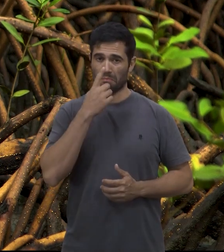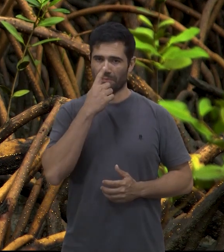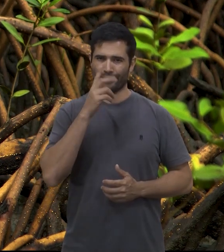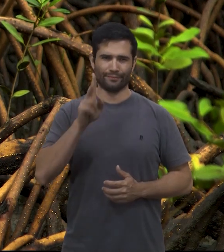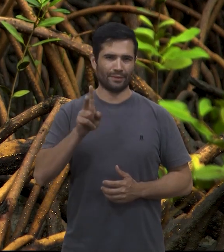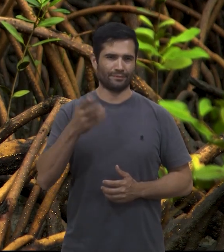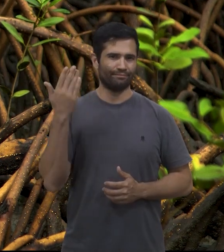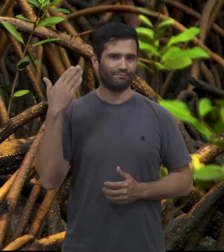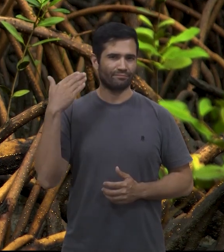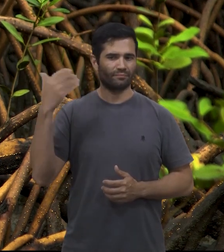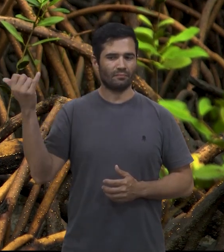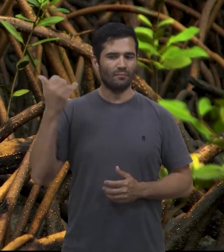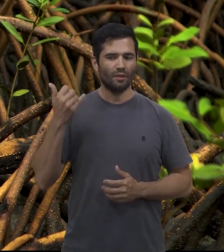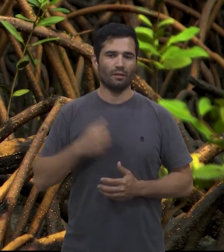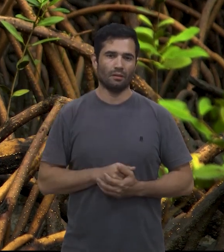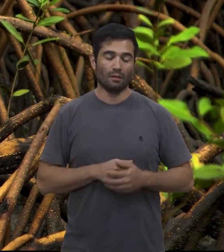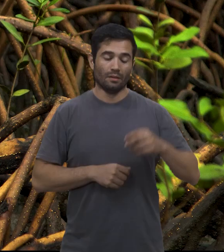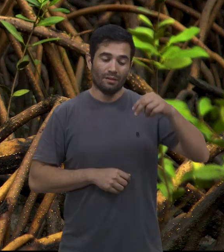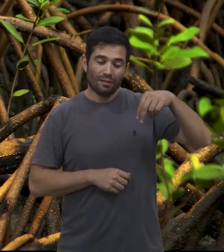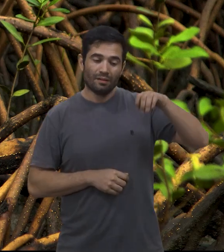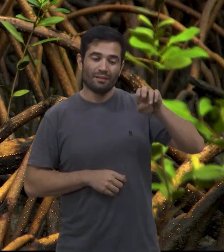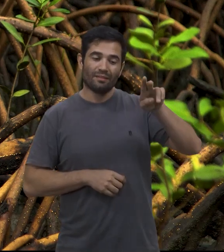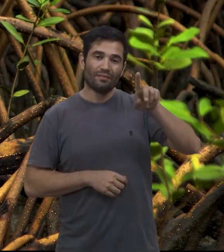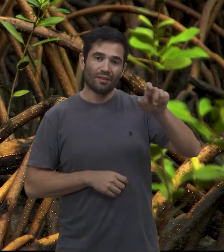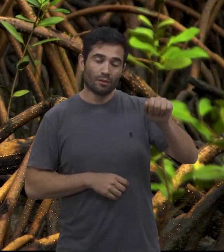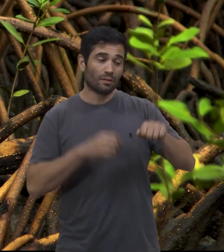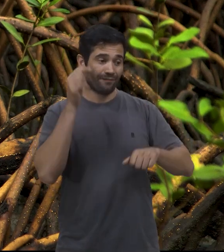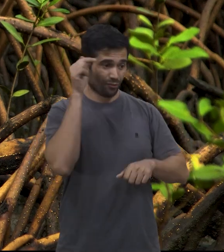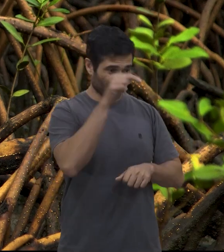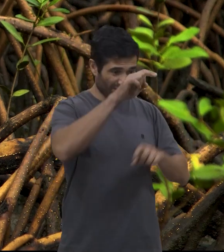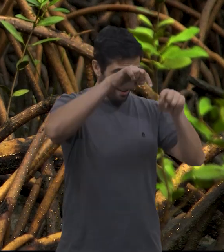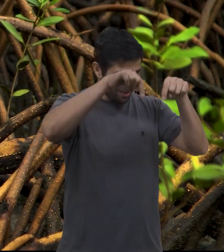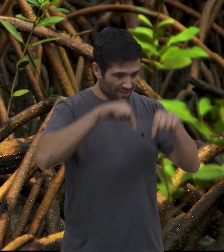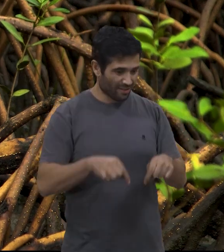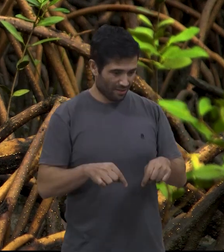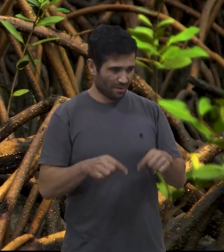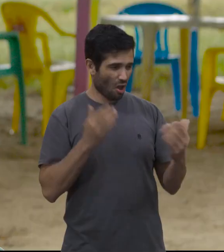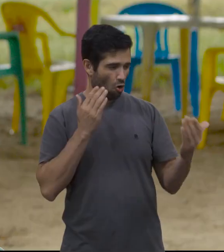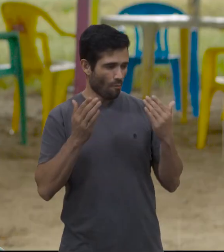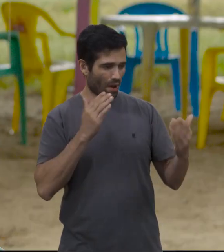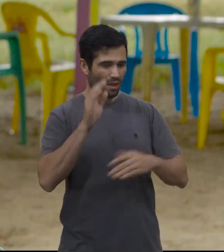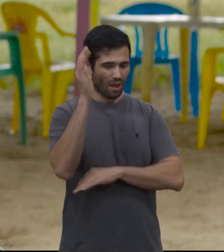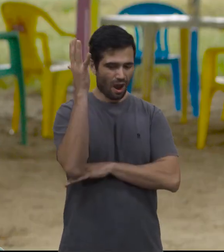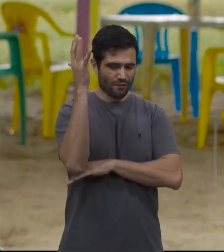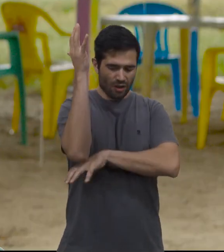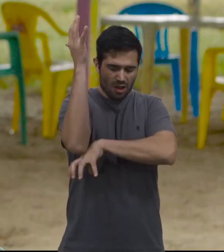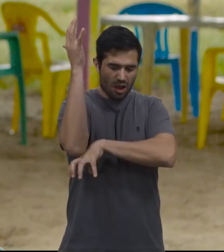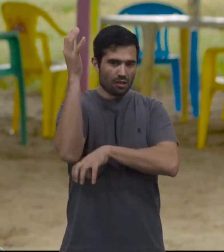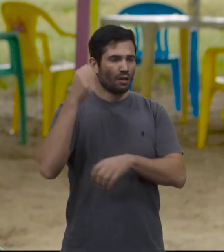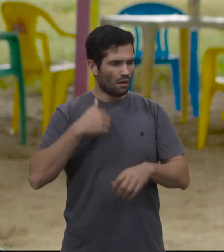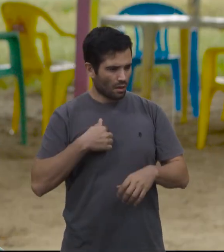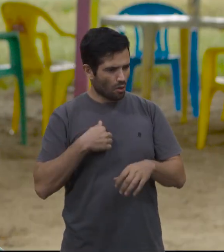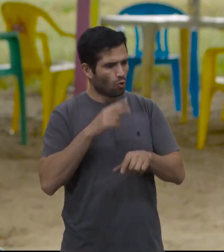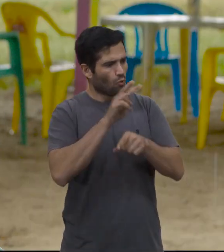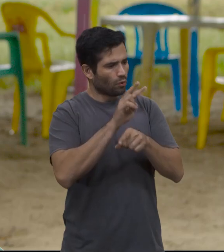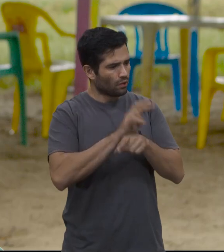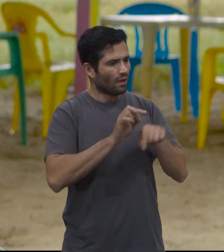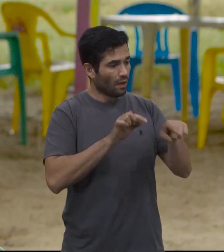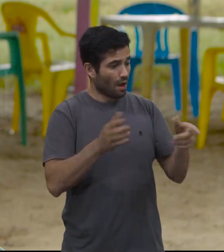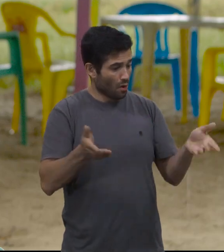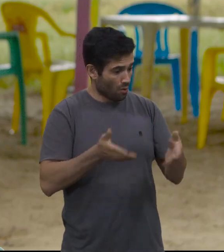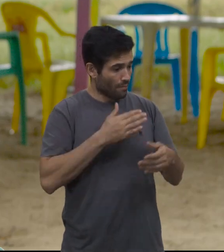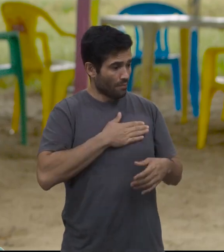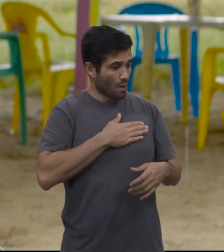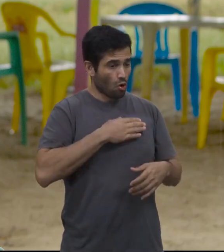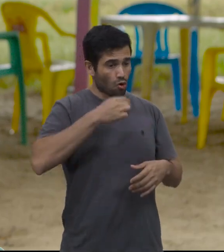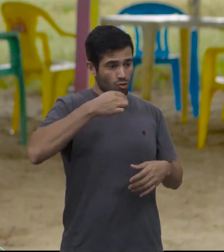Como a minha mãe sempre me disse, Neuza, você aqui é a raiz do mangue, lhe criei. Agora você vai criar os